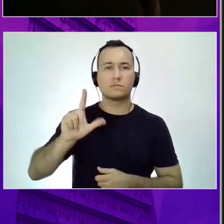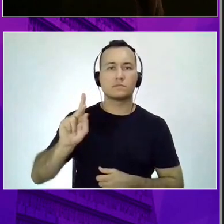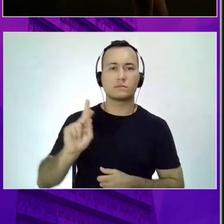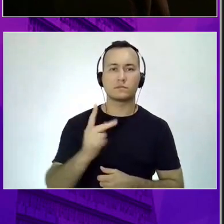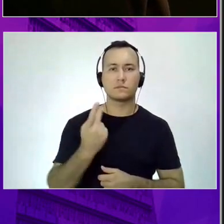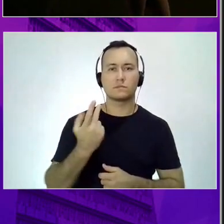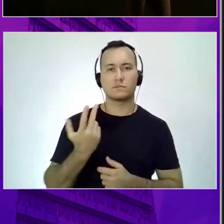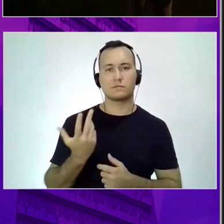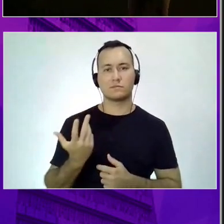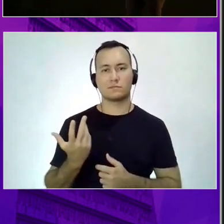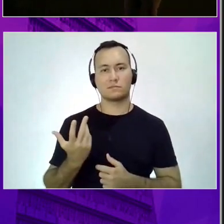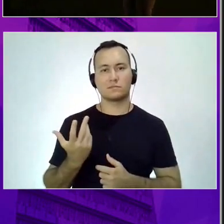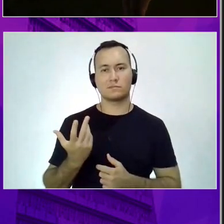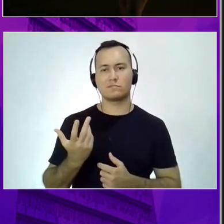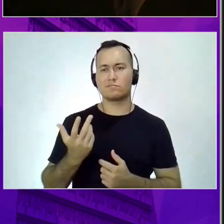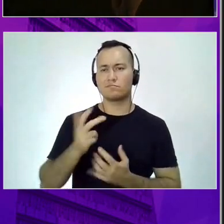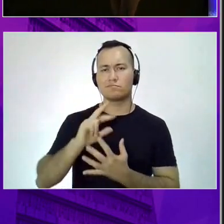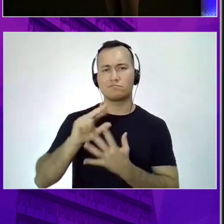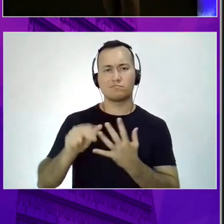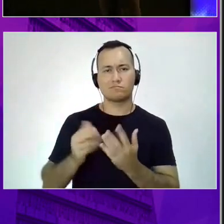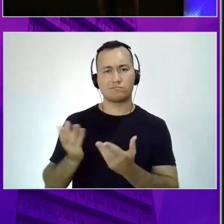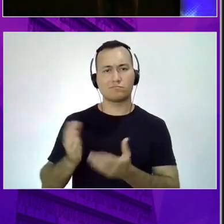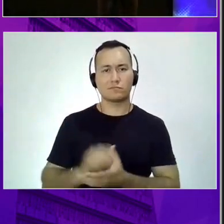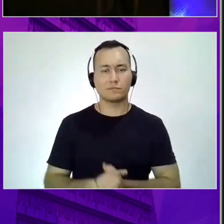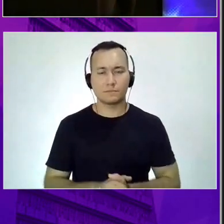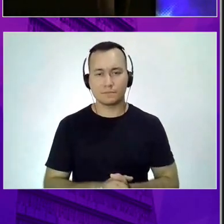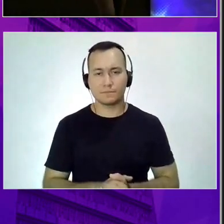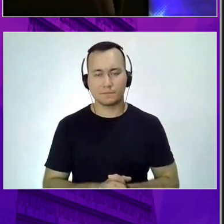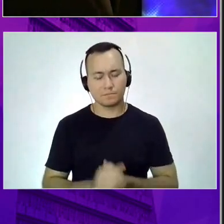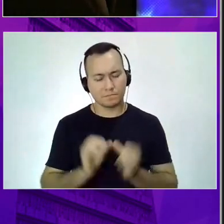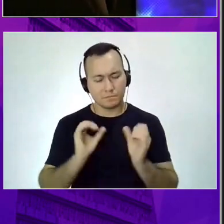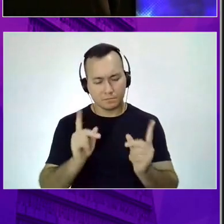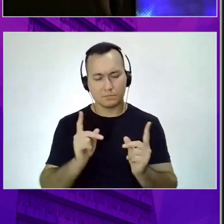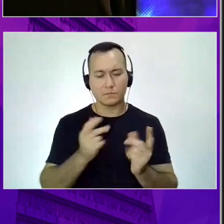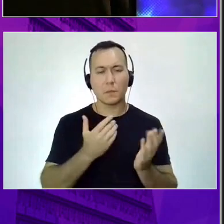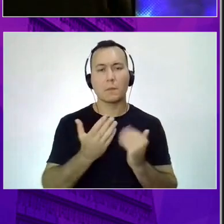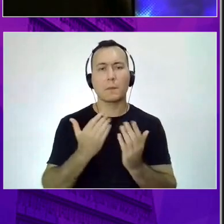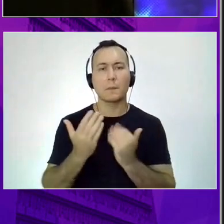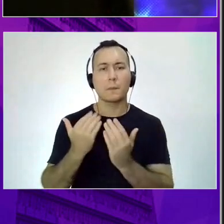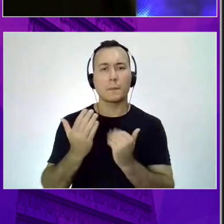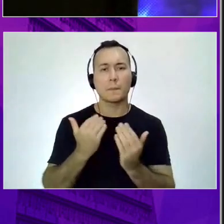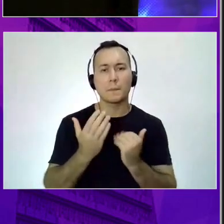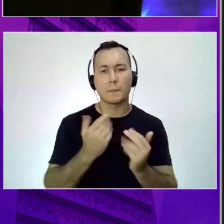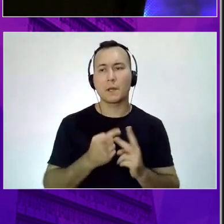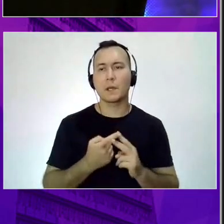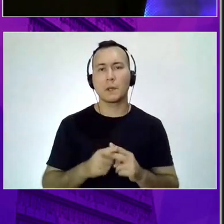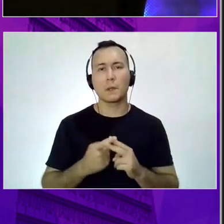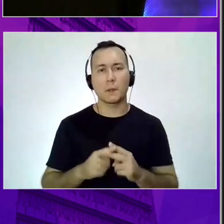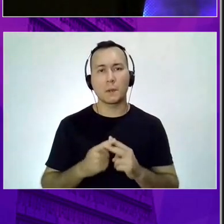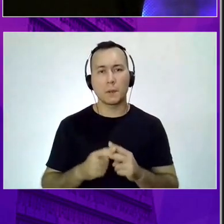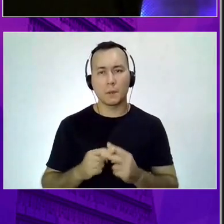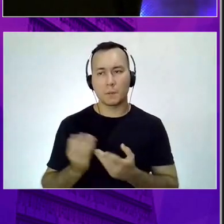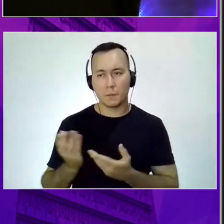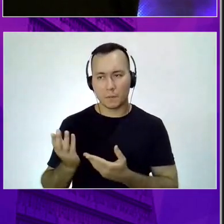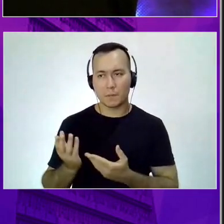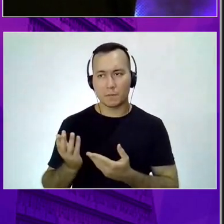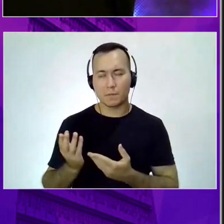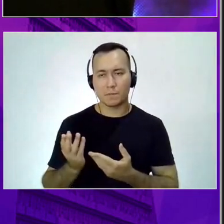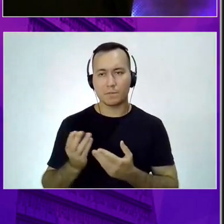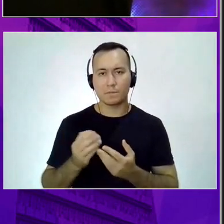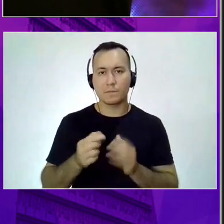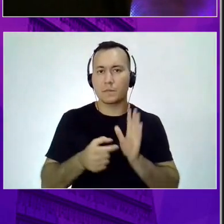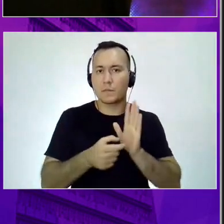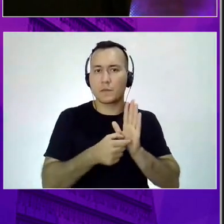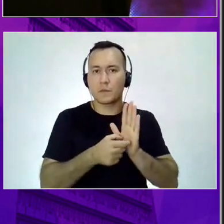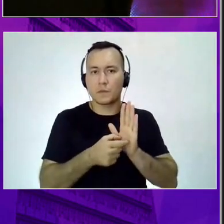Mas a gente pensou aqui na solução, falou aqui um pouquinho de serviço. Tá? Vamos, então, colocar